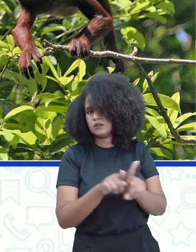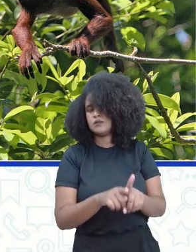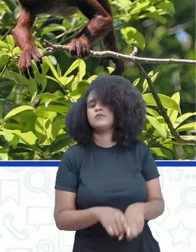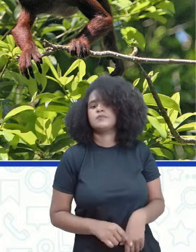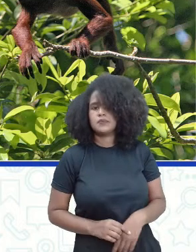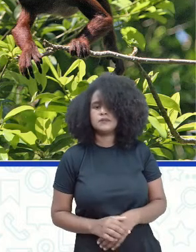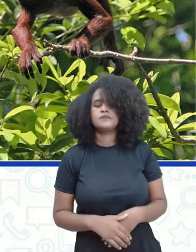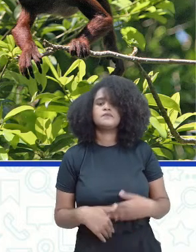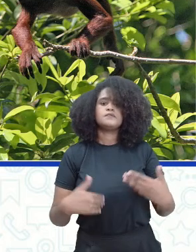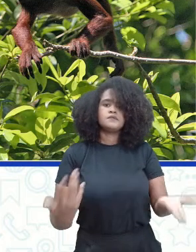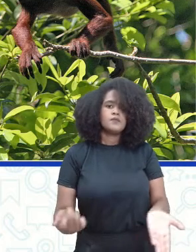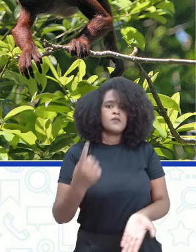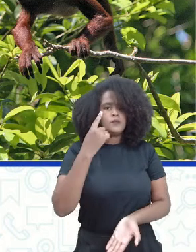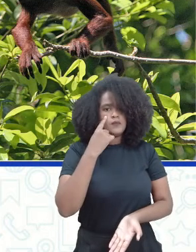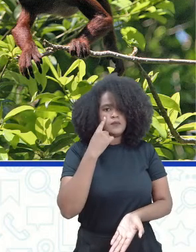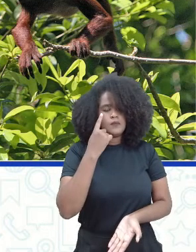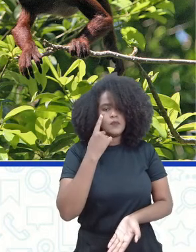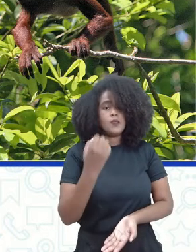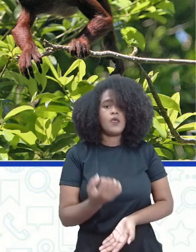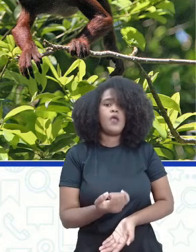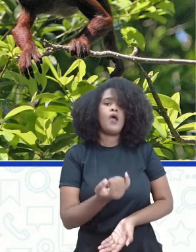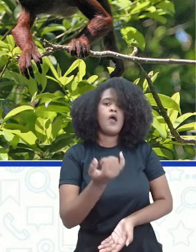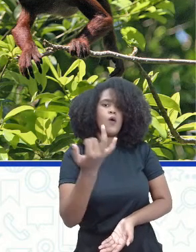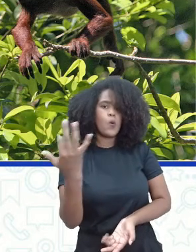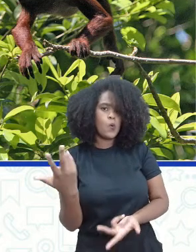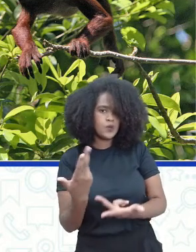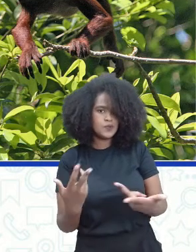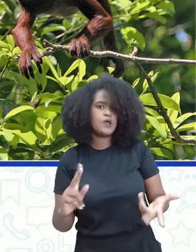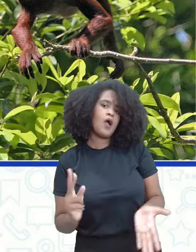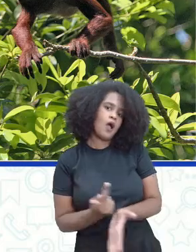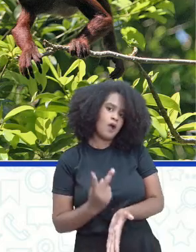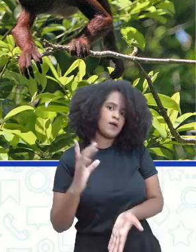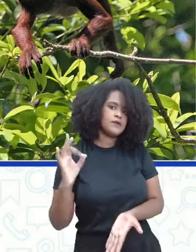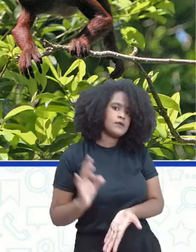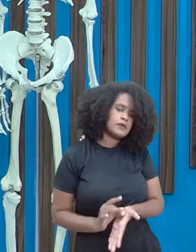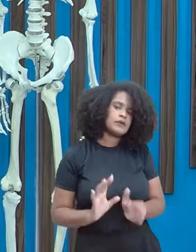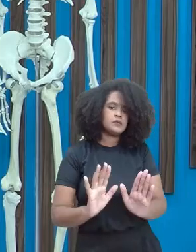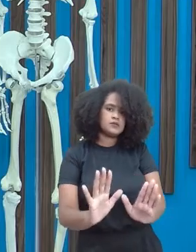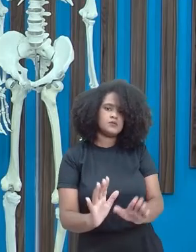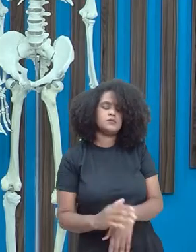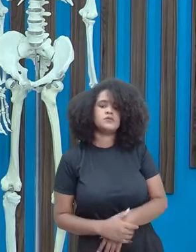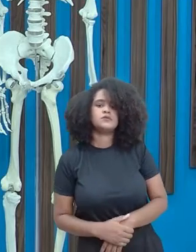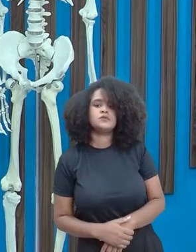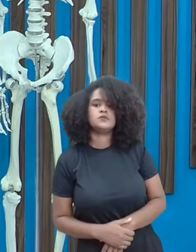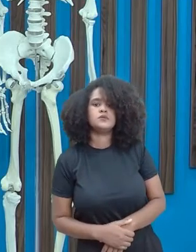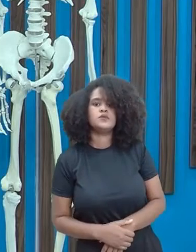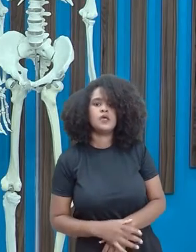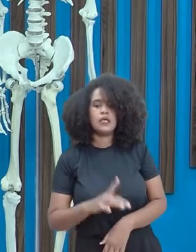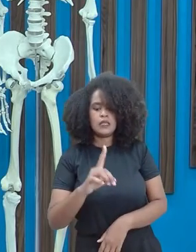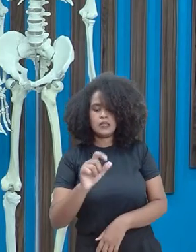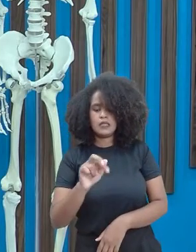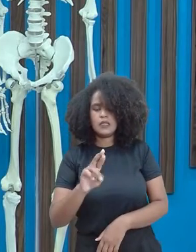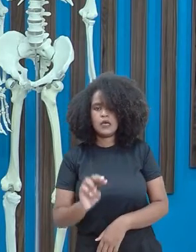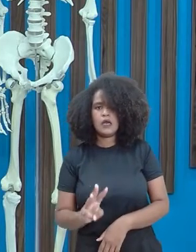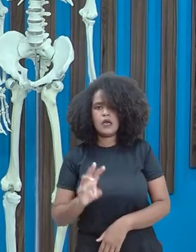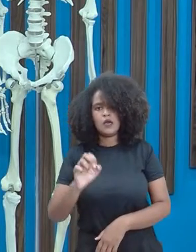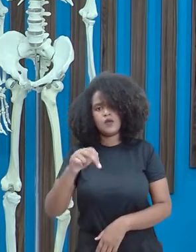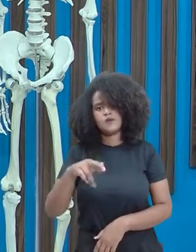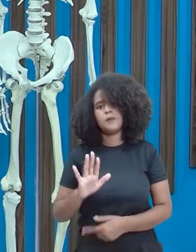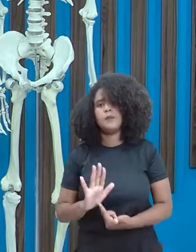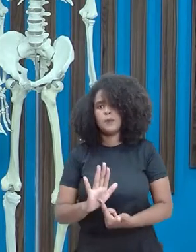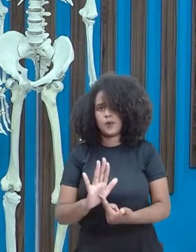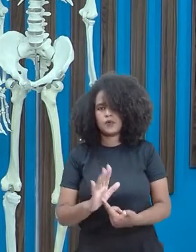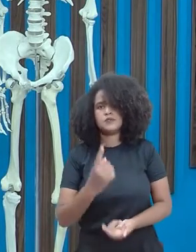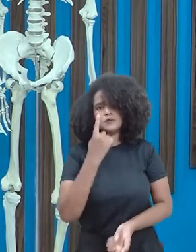né? E aí a gente vai ver que em algumas situações isso acontece. É o que Darwin vem mostrar para a gente. Então,